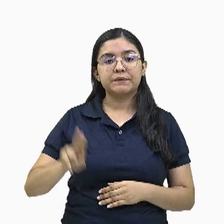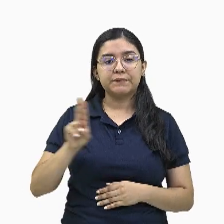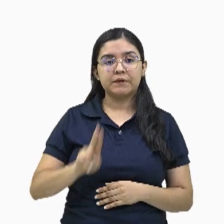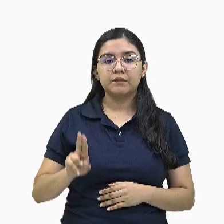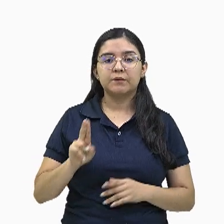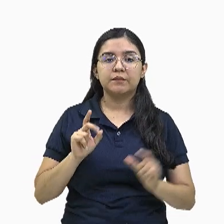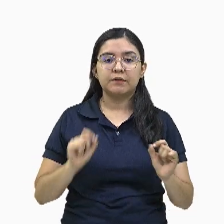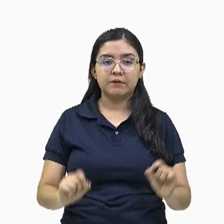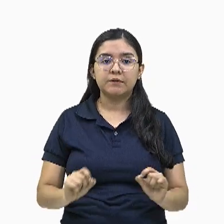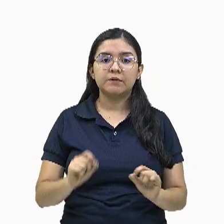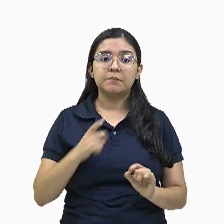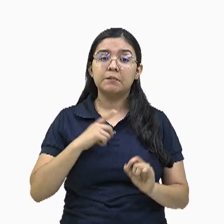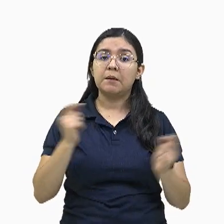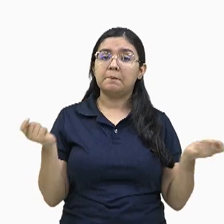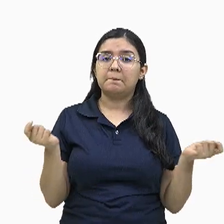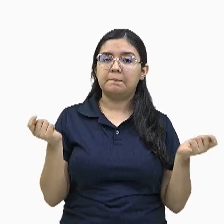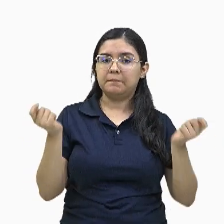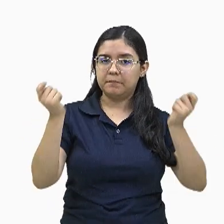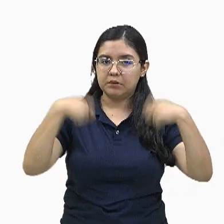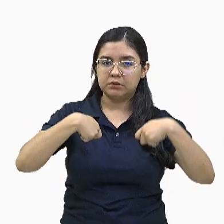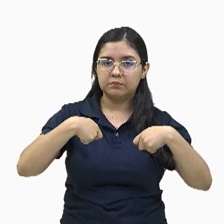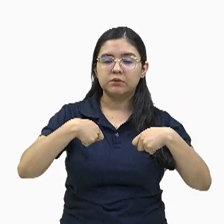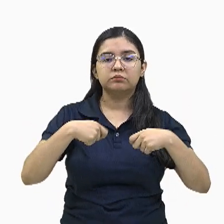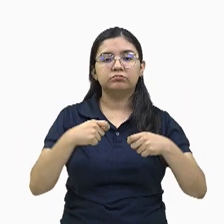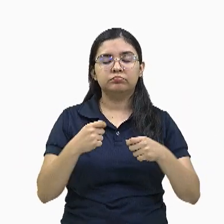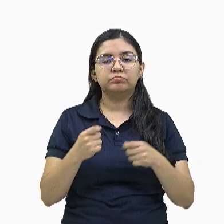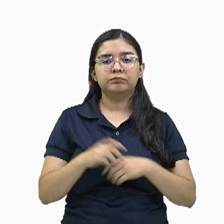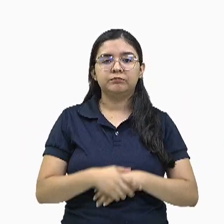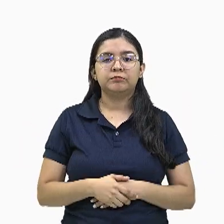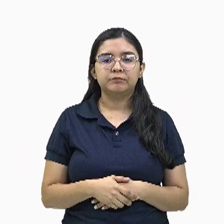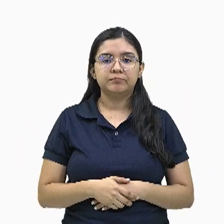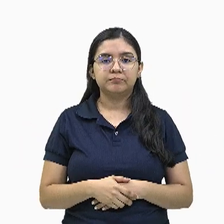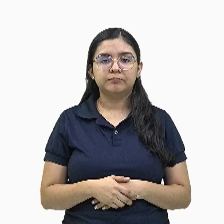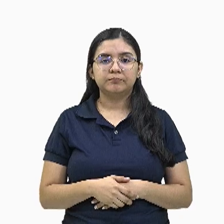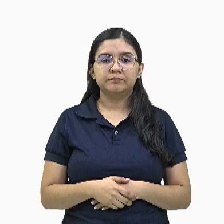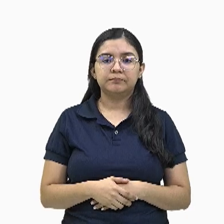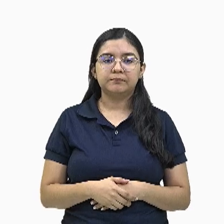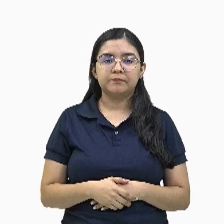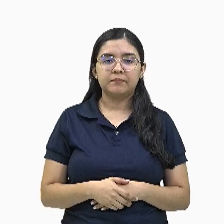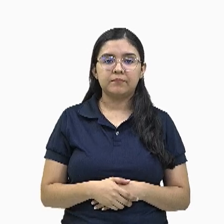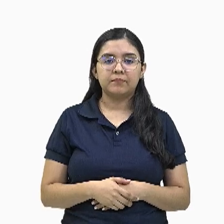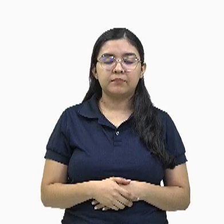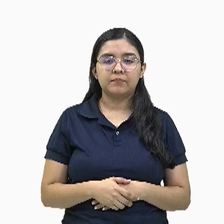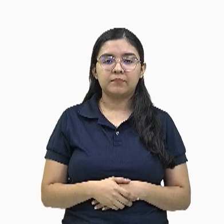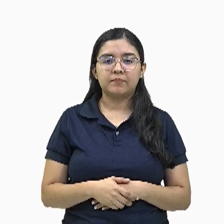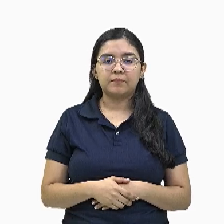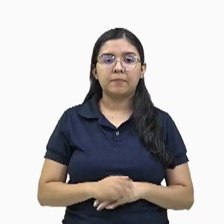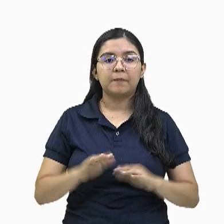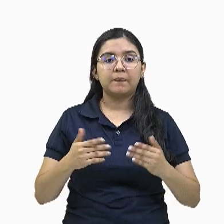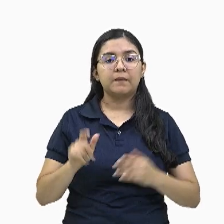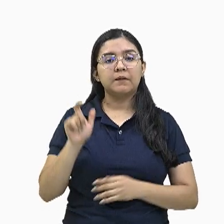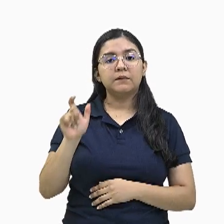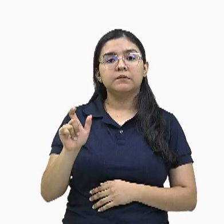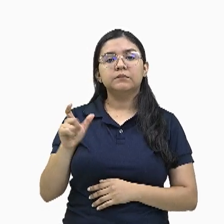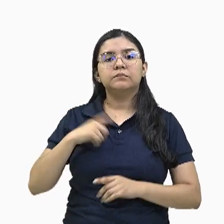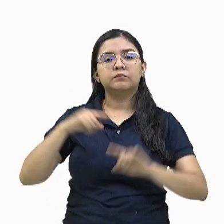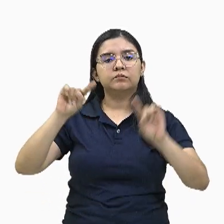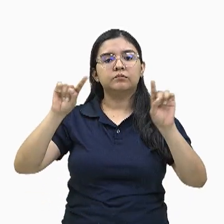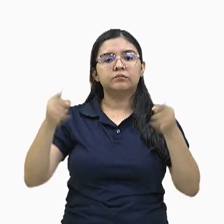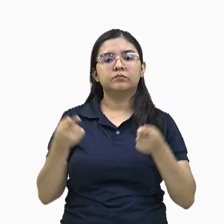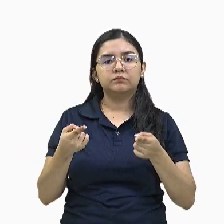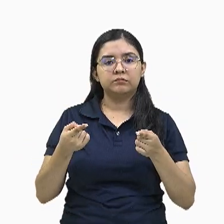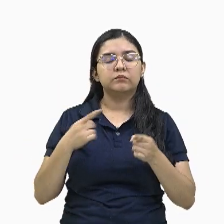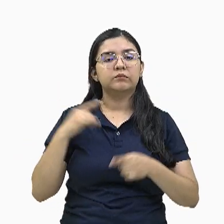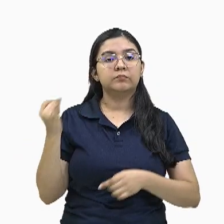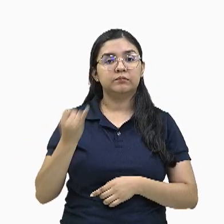para possibilidades, para expressar possibilidades. Essa palavra entre parênteses é